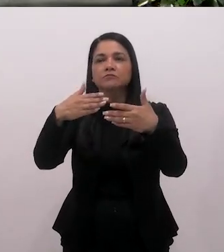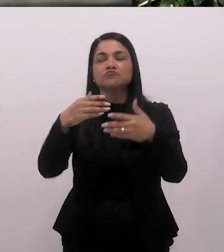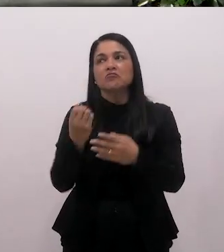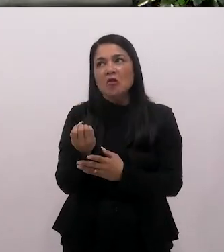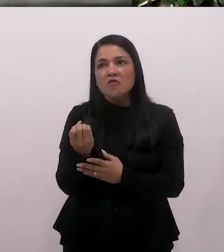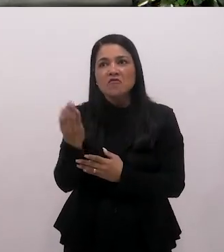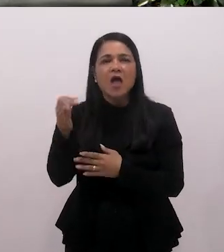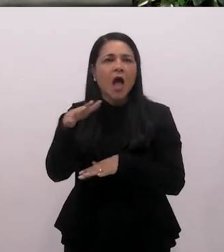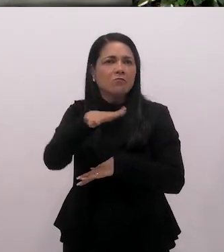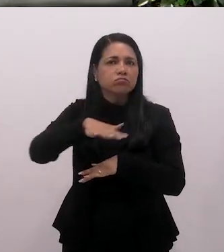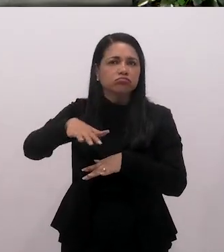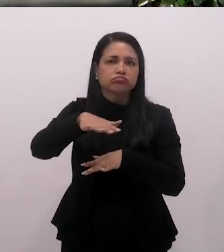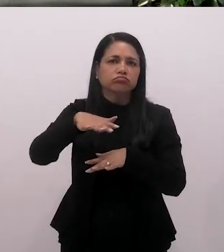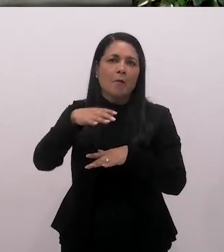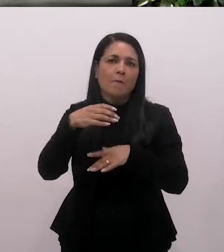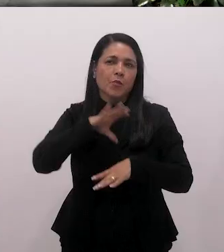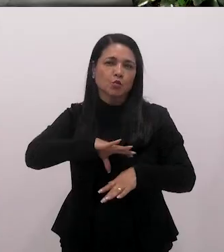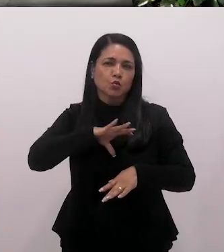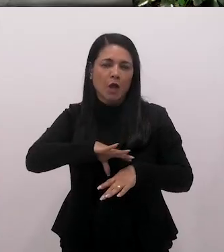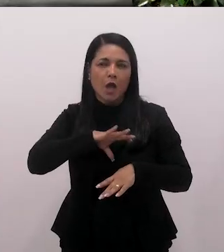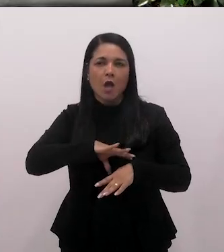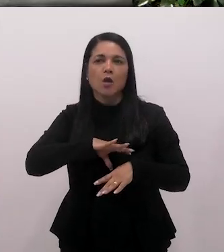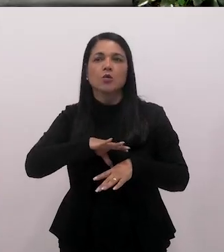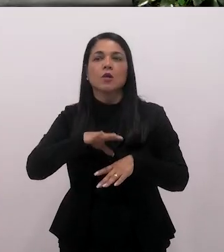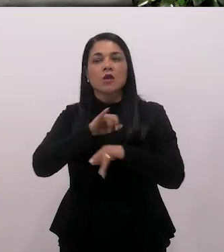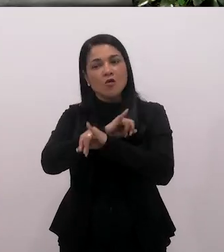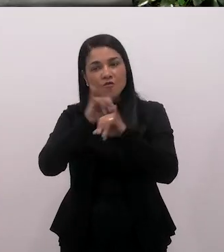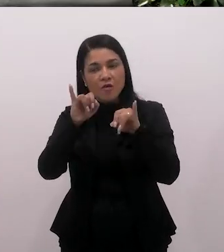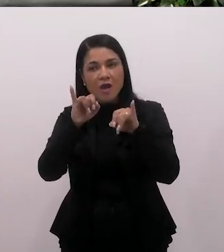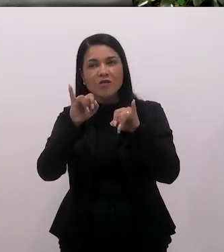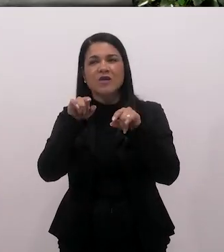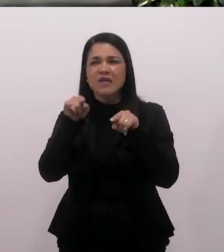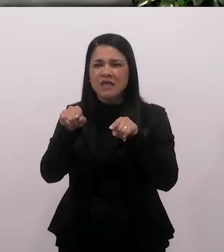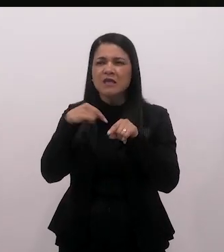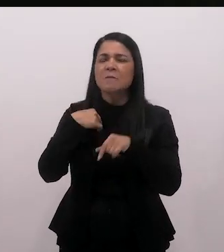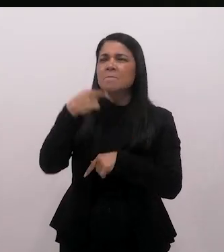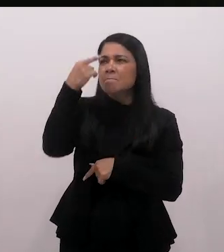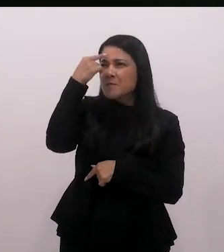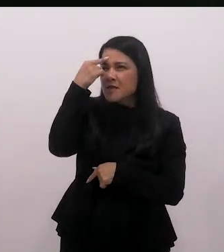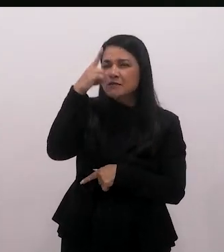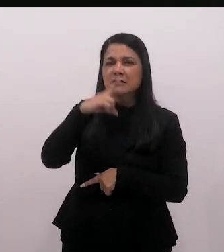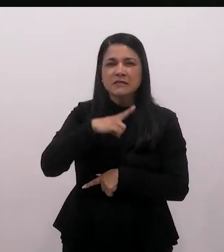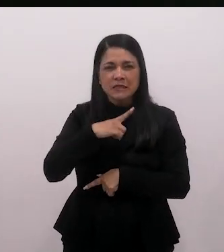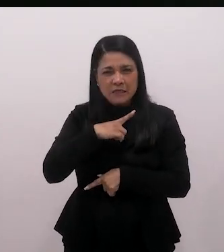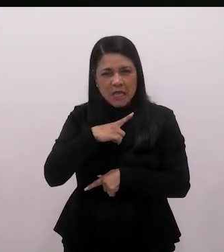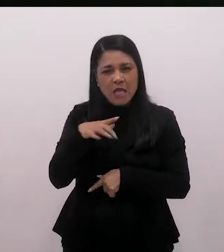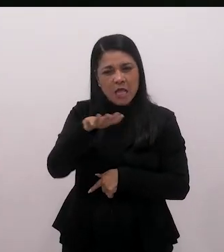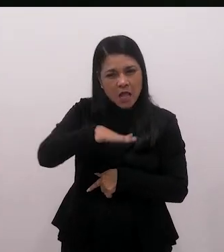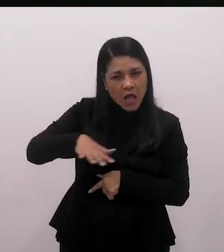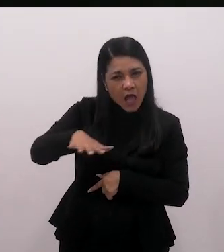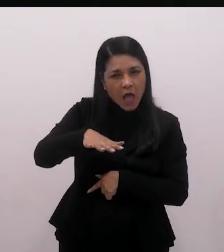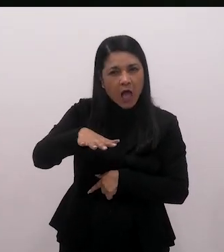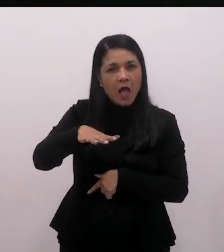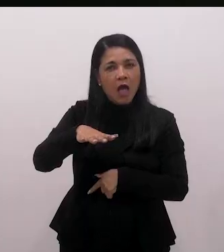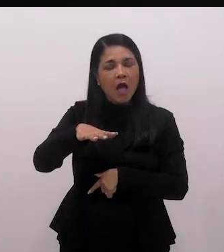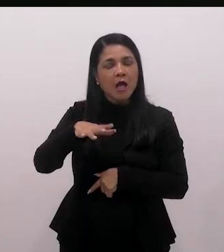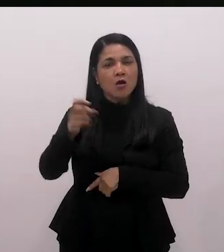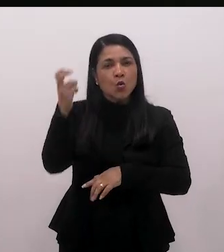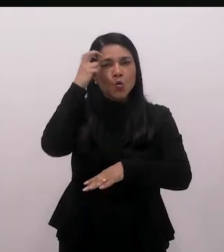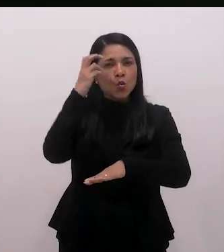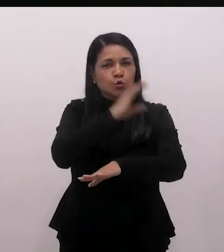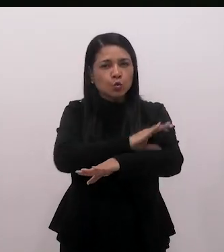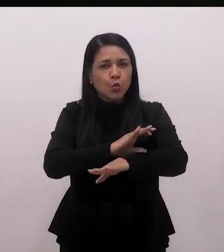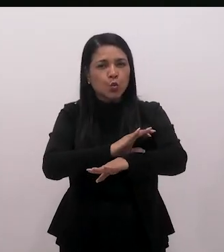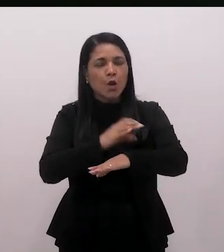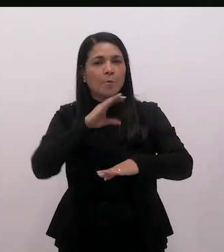realmente espaço para Portugal. É o que eu sempre digo, às vezes ainda os jornalistas portugueses me perguntam, e acha que tem espaço para ver este